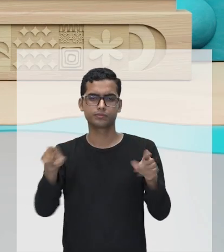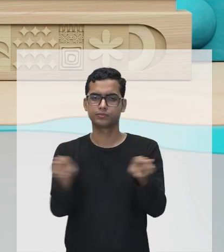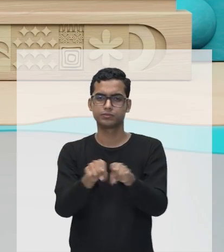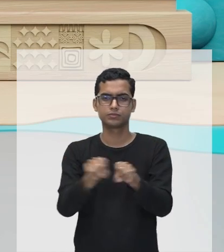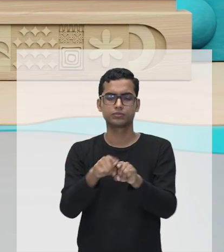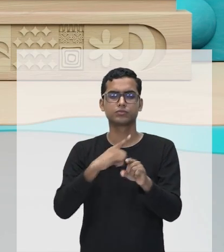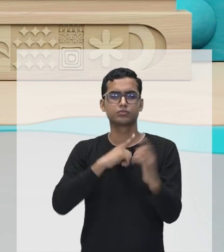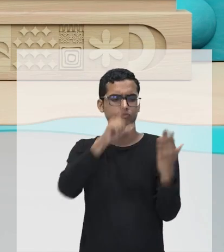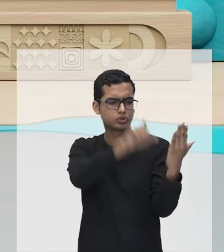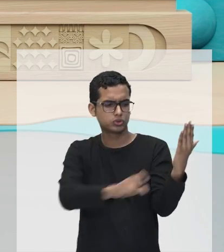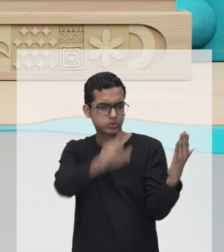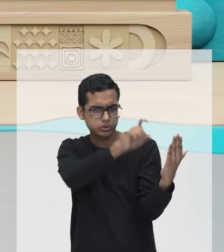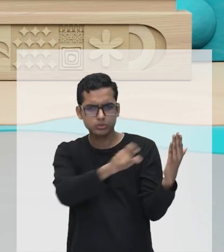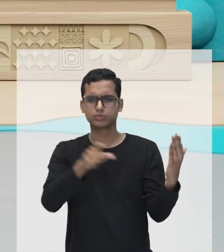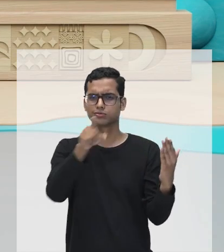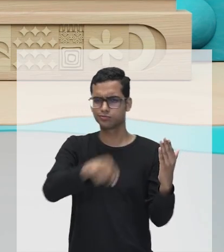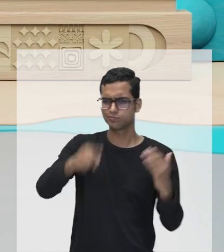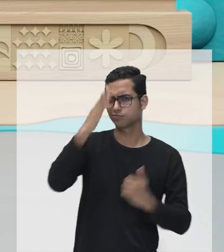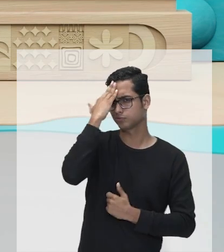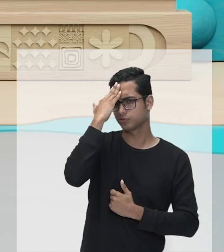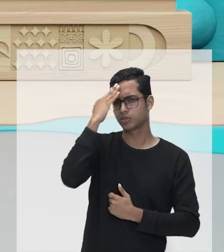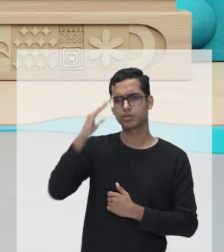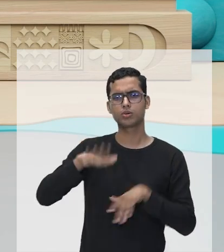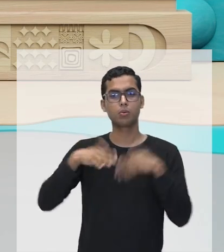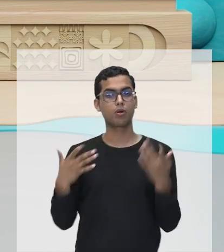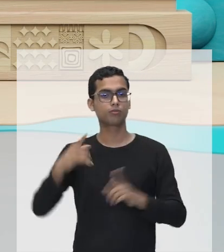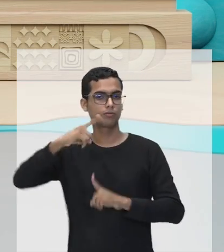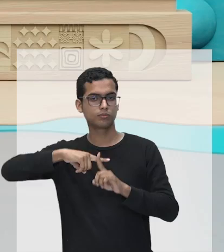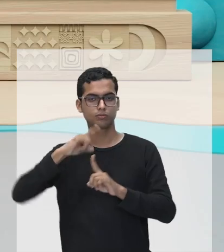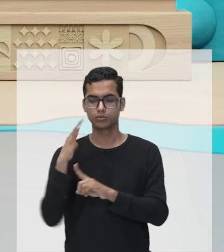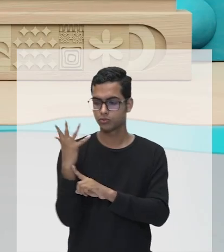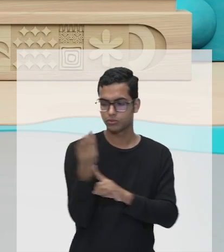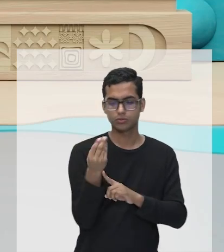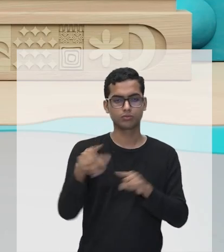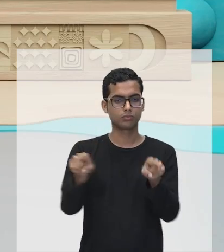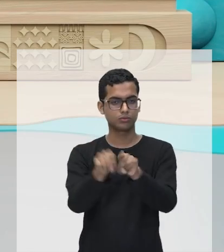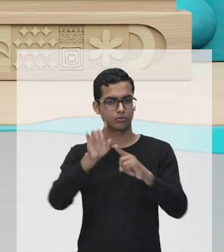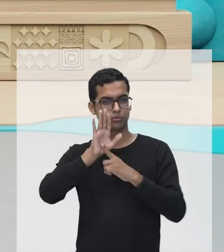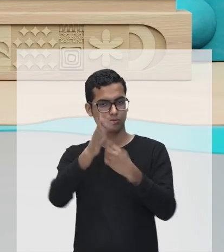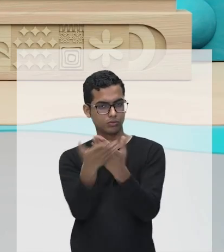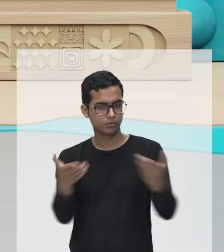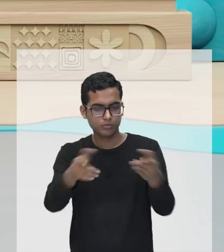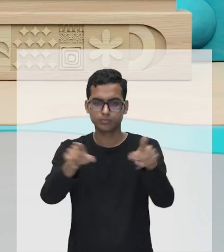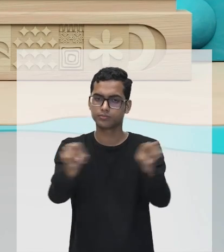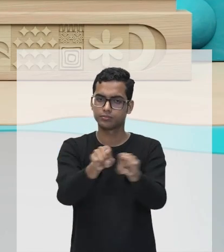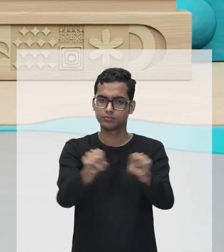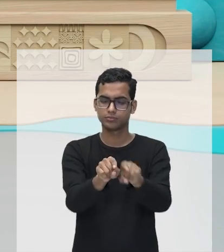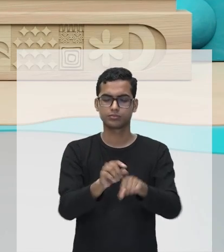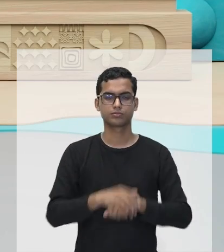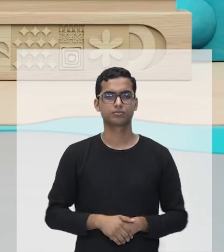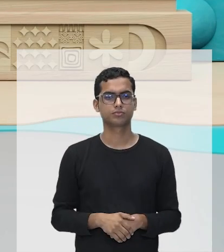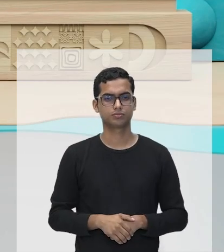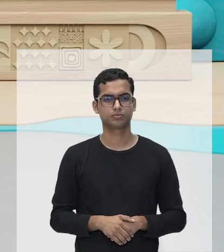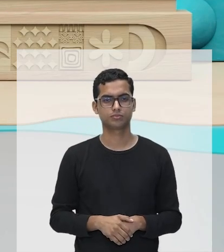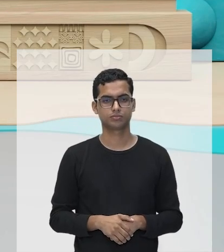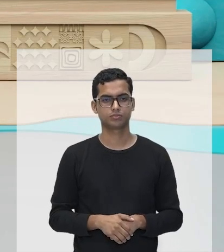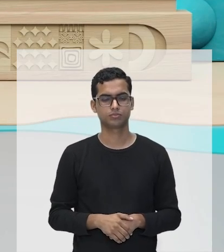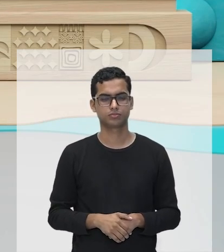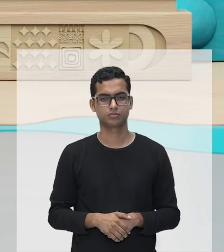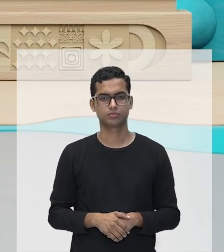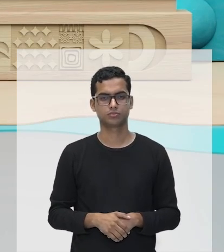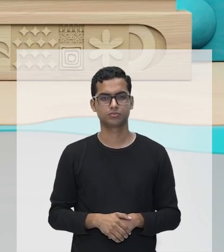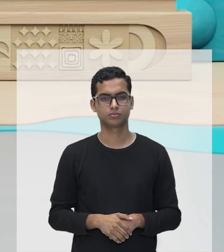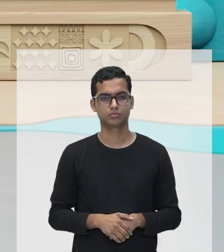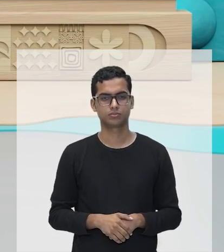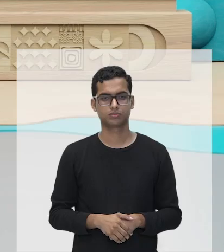vai saber exatamente que tipo de arte, o que o artista está passando para você. E também você pode ter